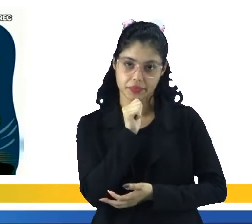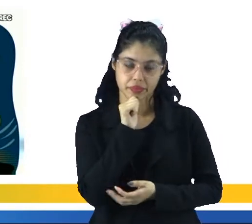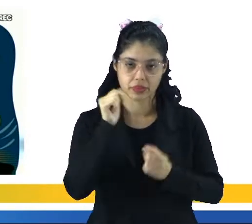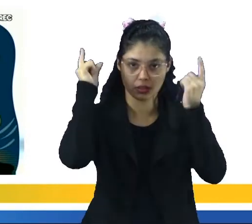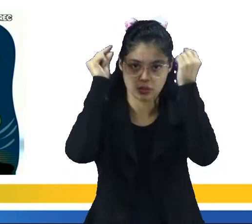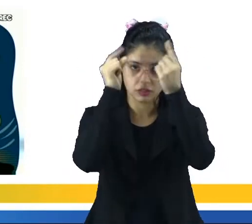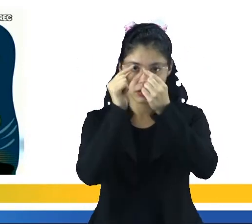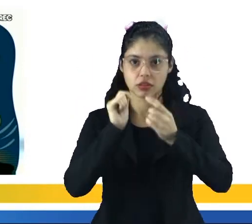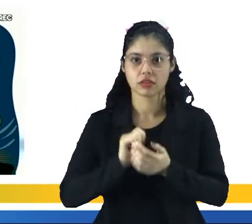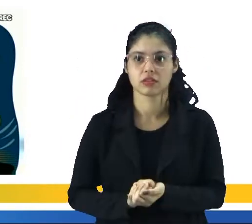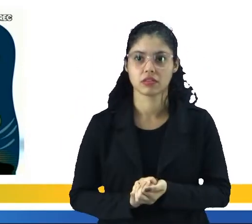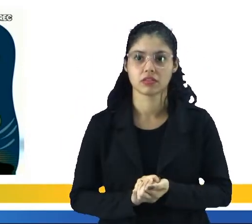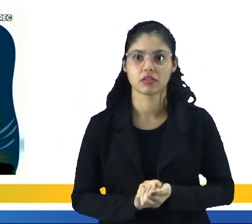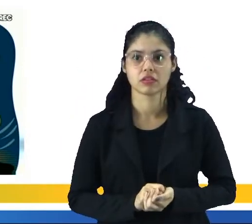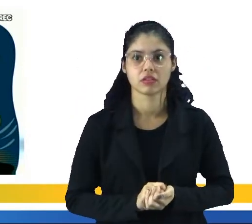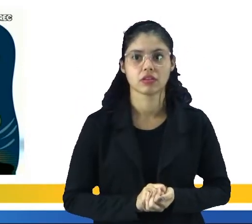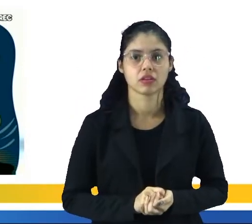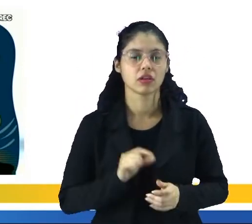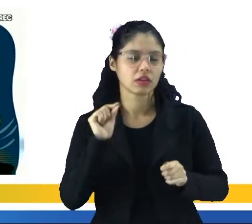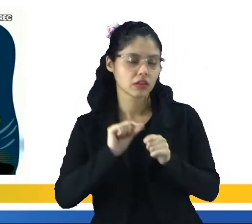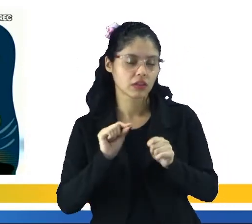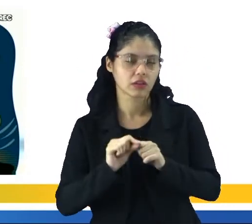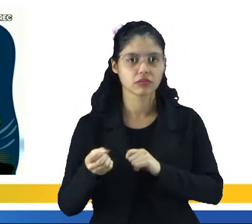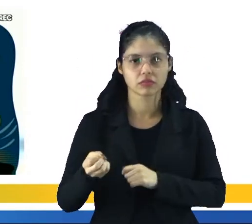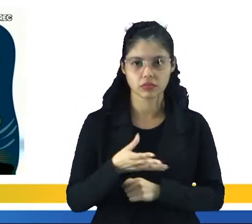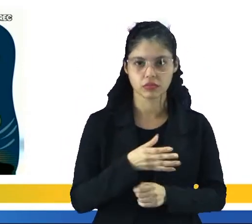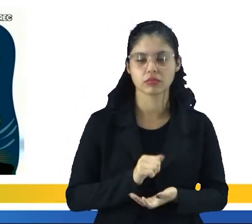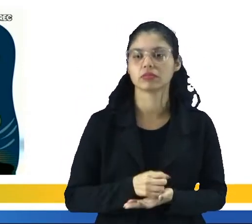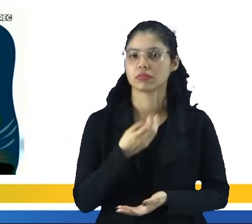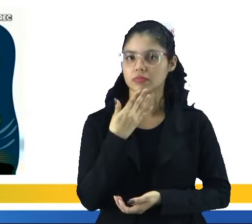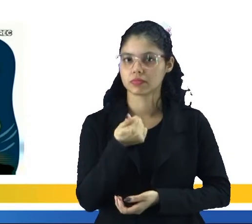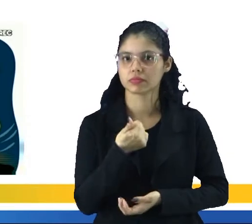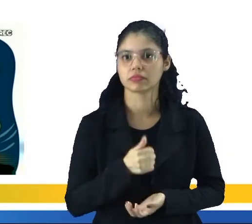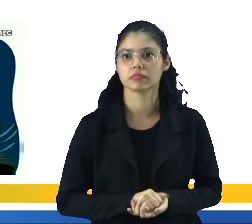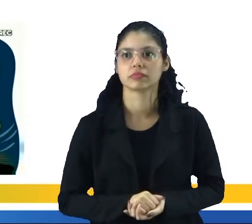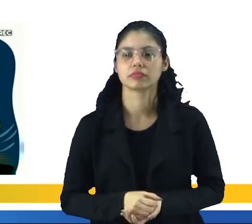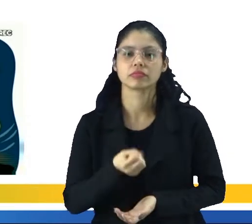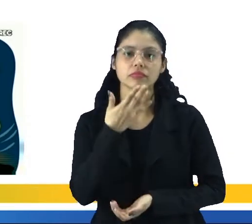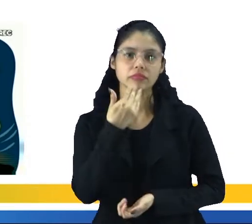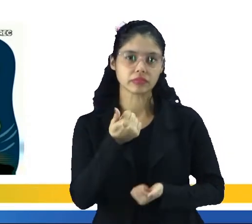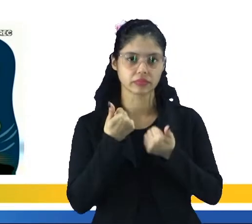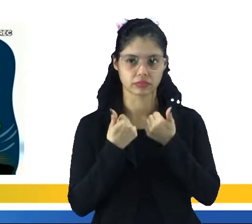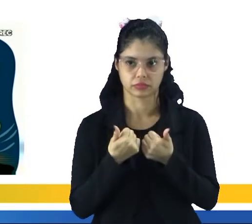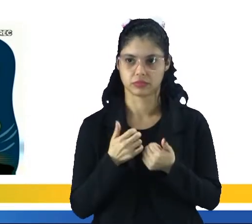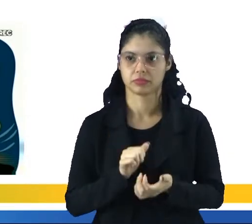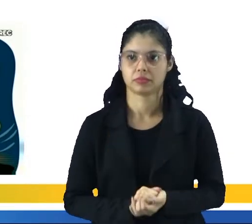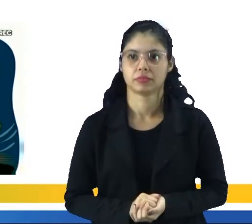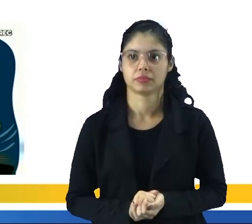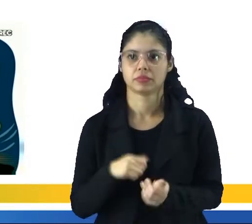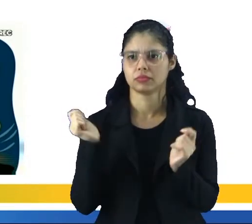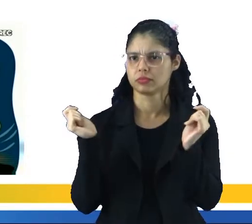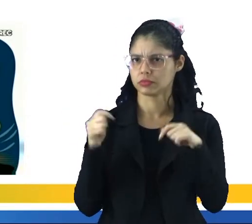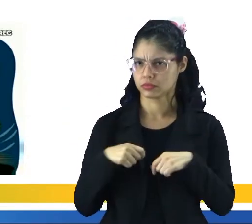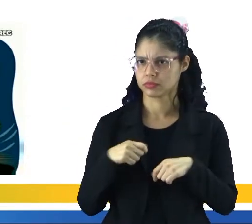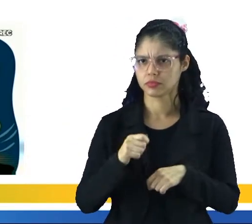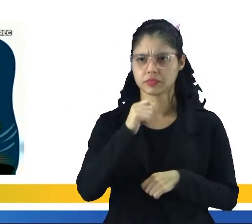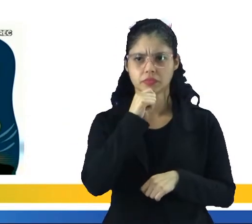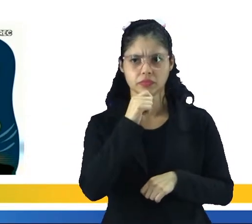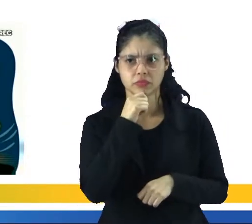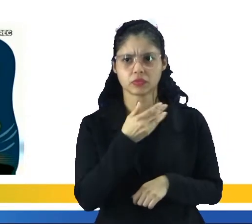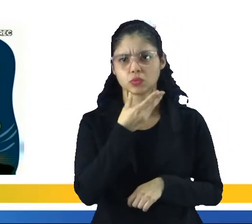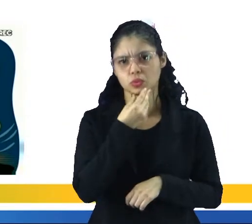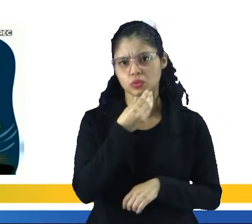Grécia, ele se reformulou. Tranquilo? Muito bem. Muito provavelmente, os homens das